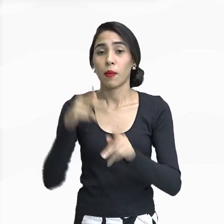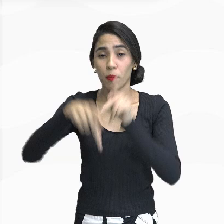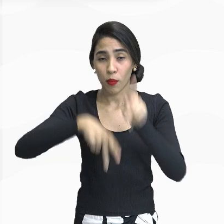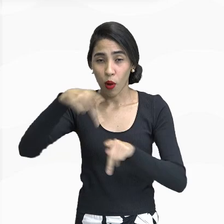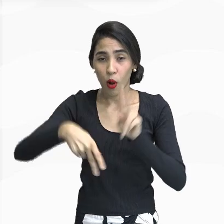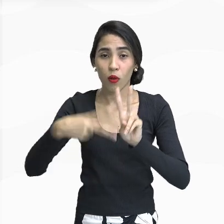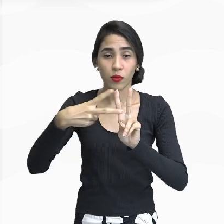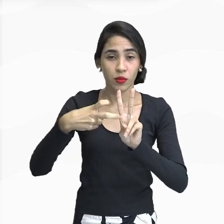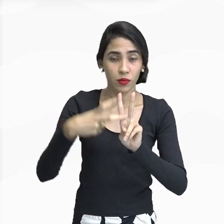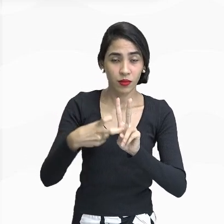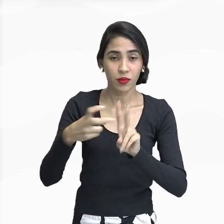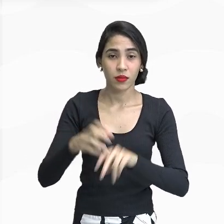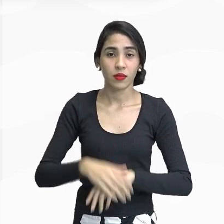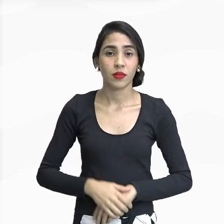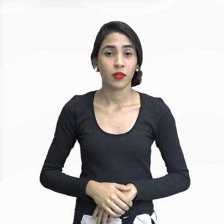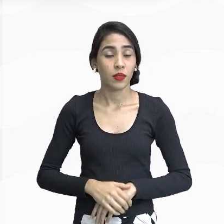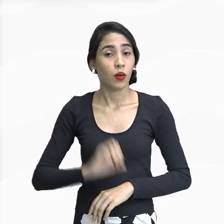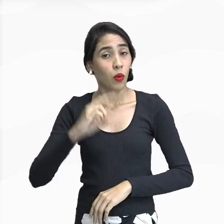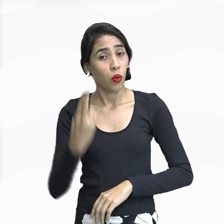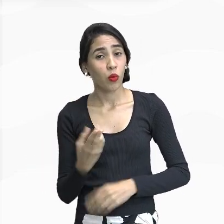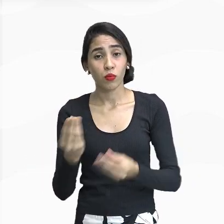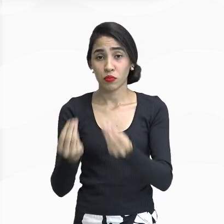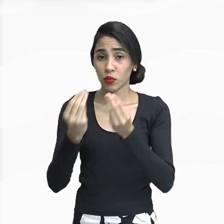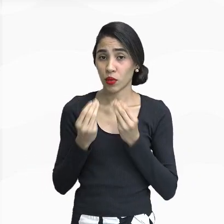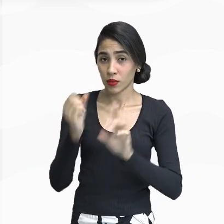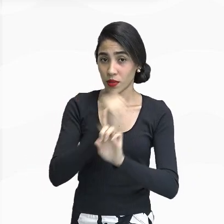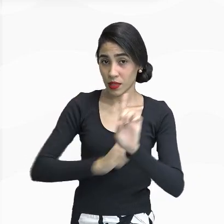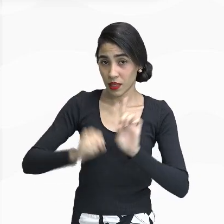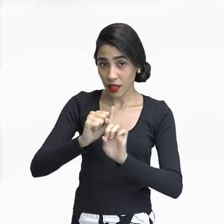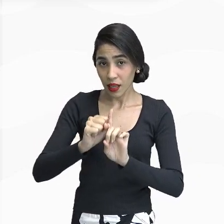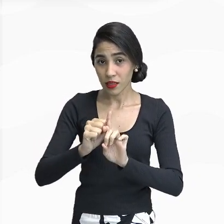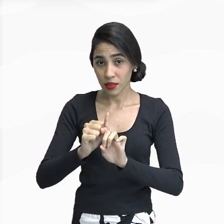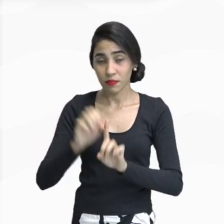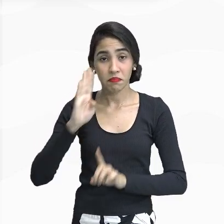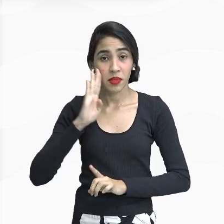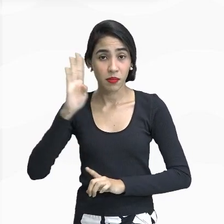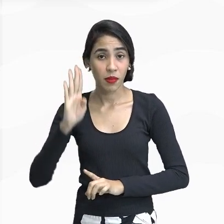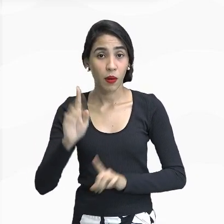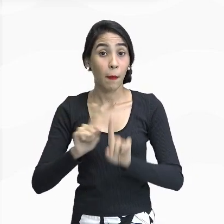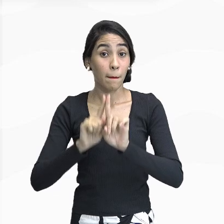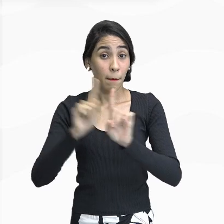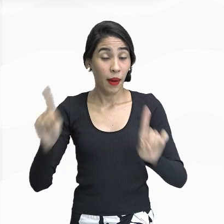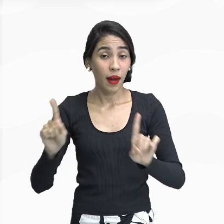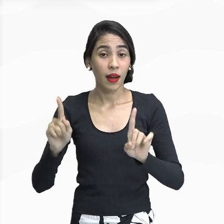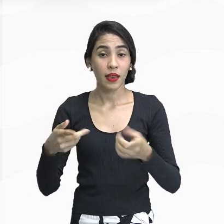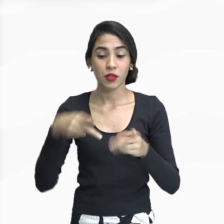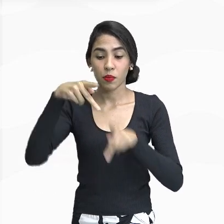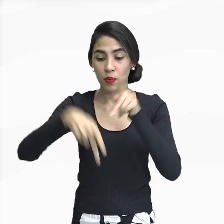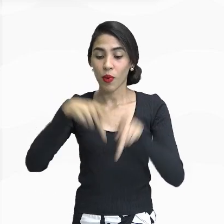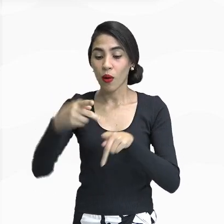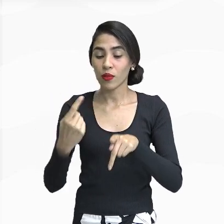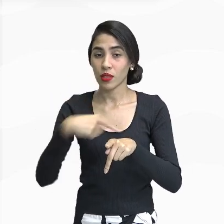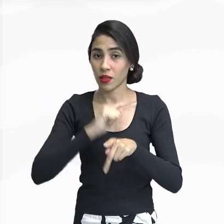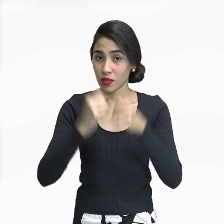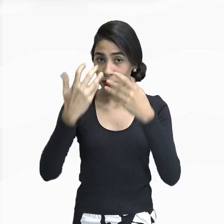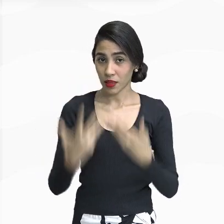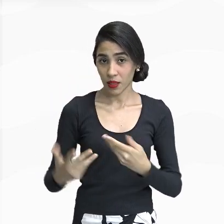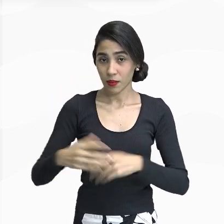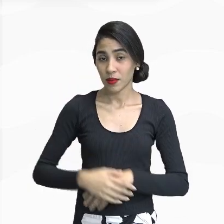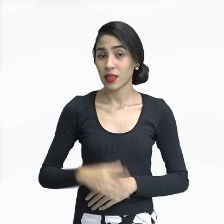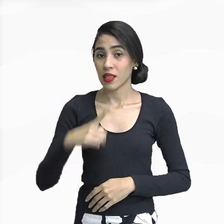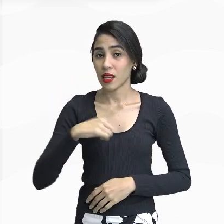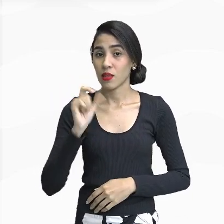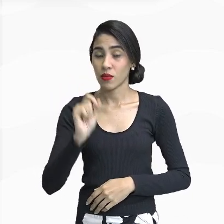os povos tradicionais ou até para nós, sociedade dominante. Para esses povos que nós acabamos de citar, existe